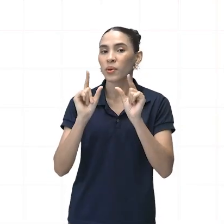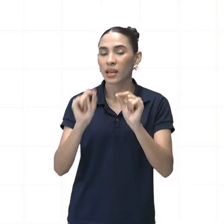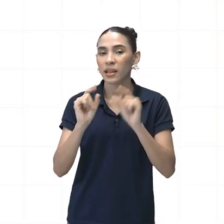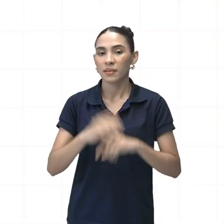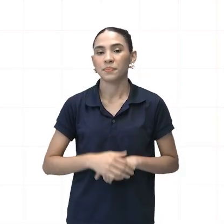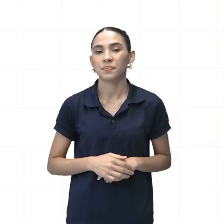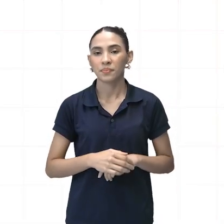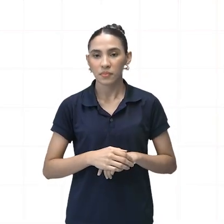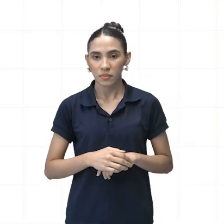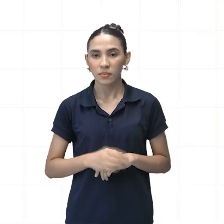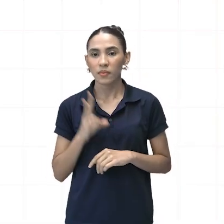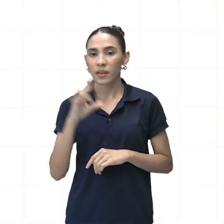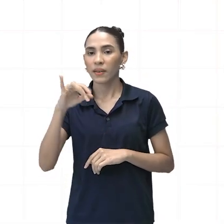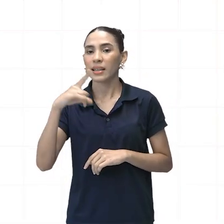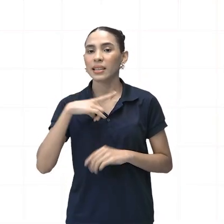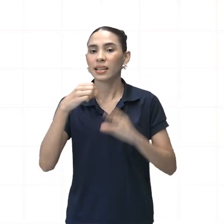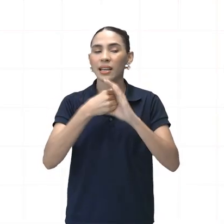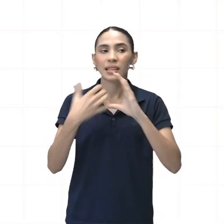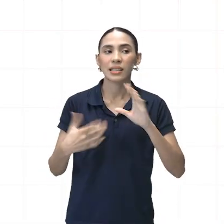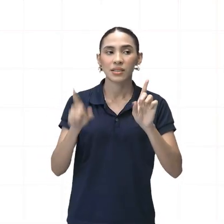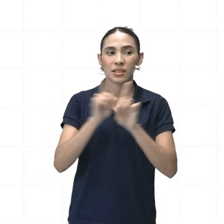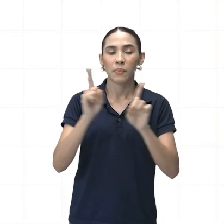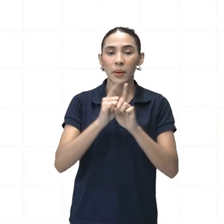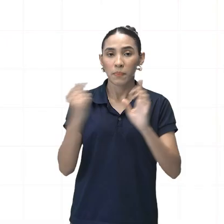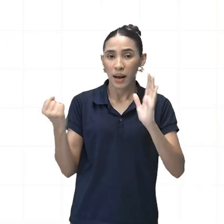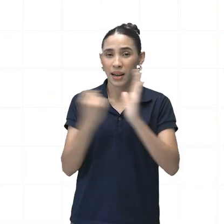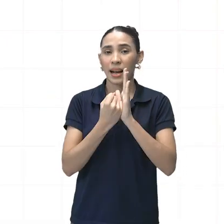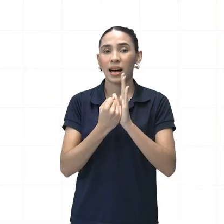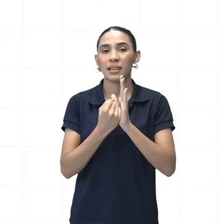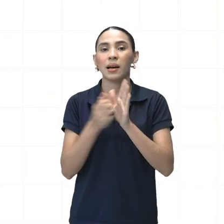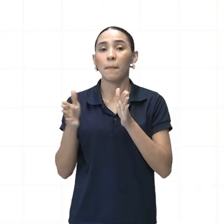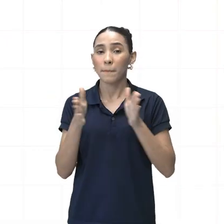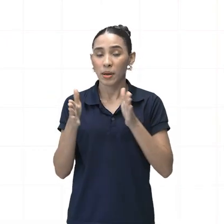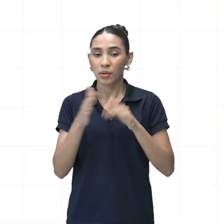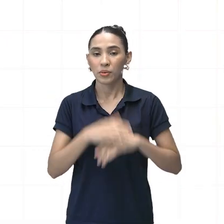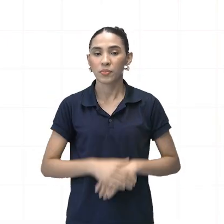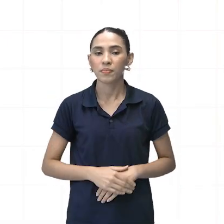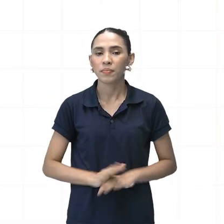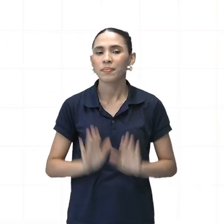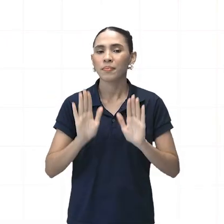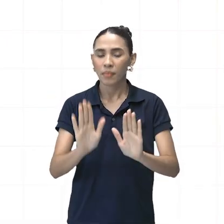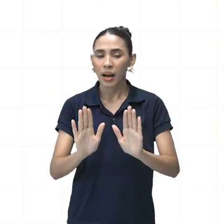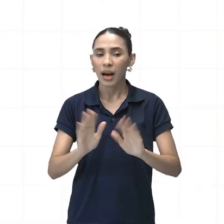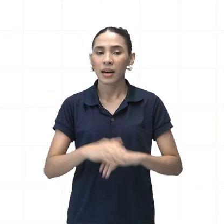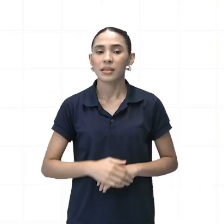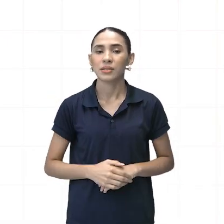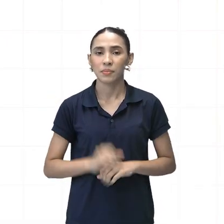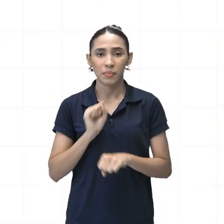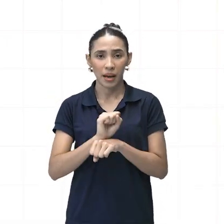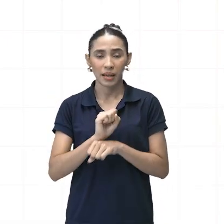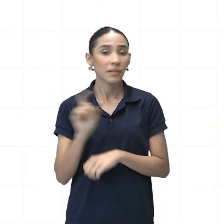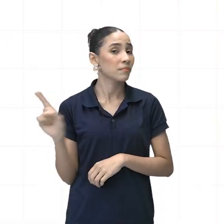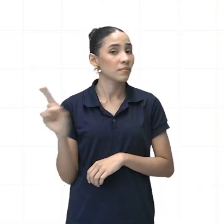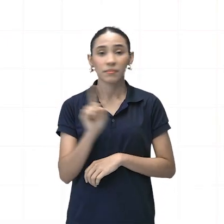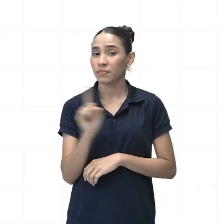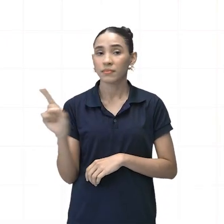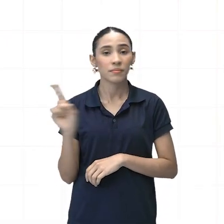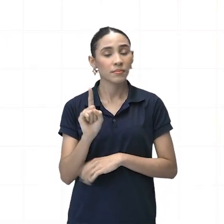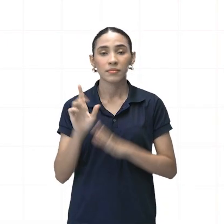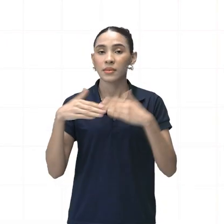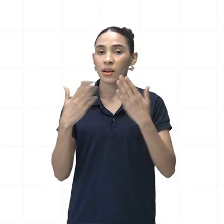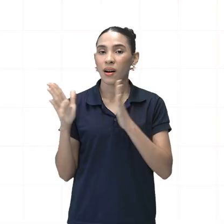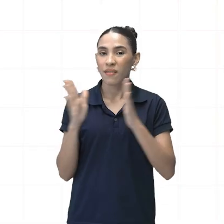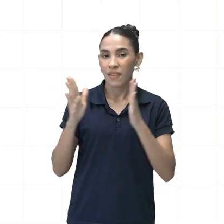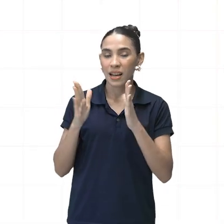ter aí a sua característica marcada nesse período. Mas para aí, não para aí essa fase